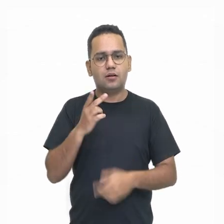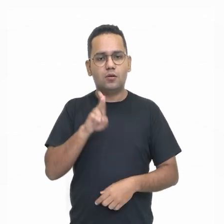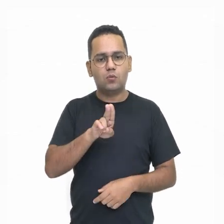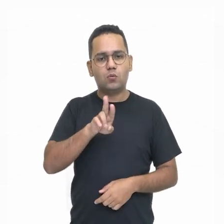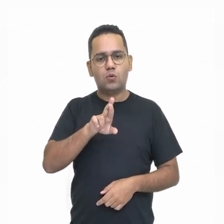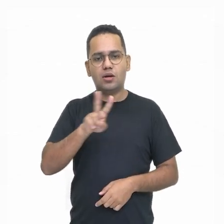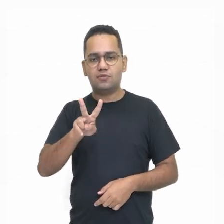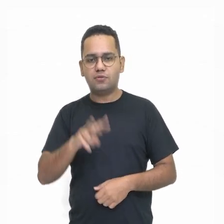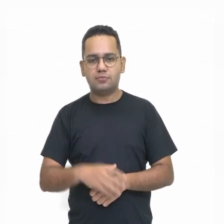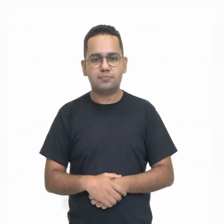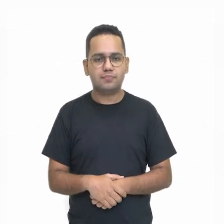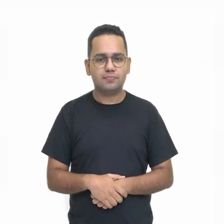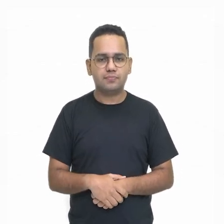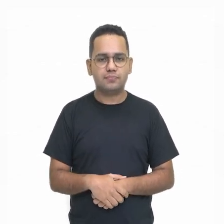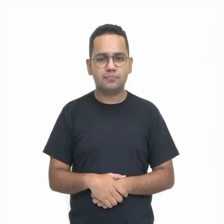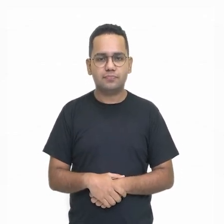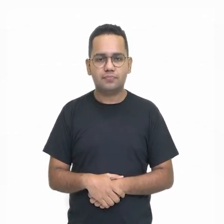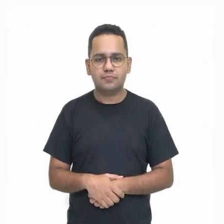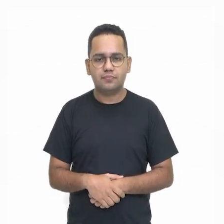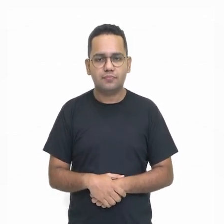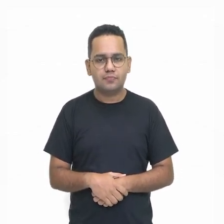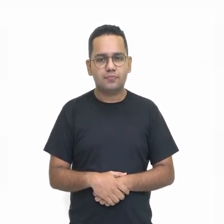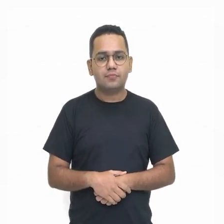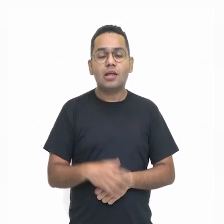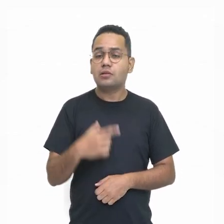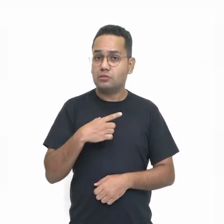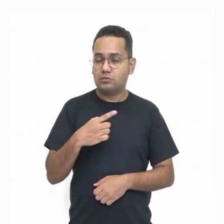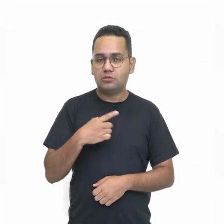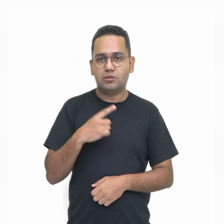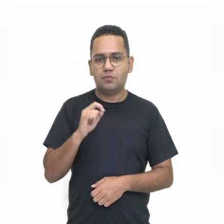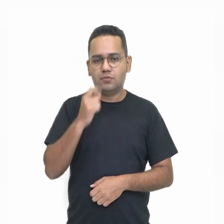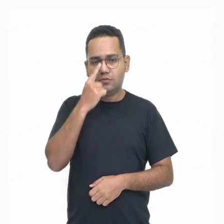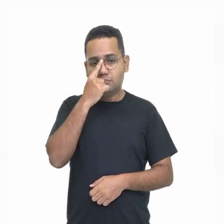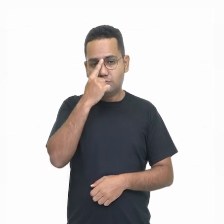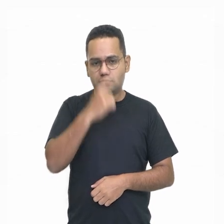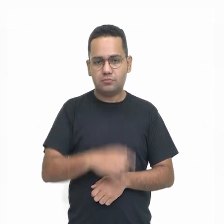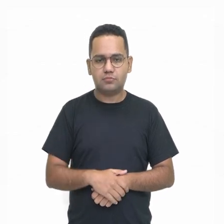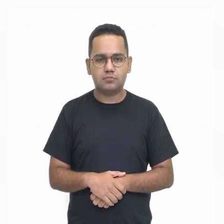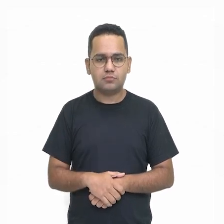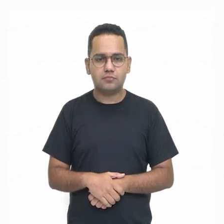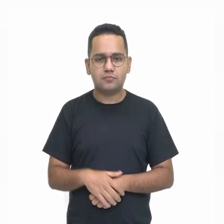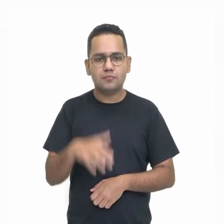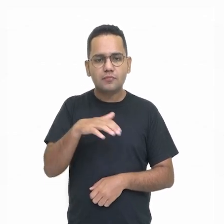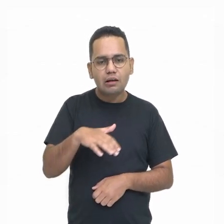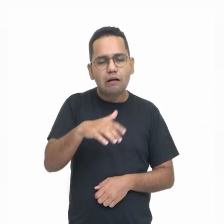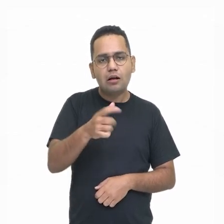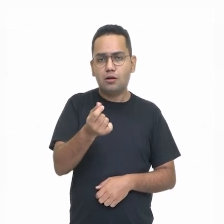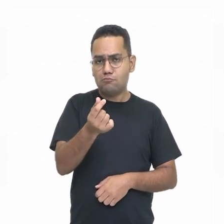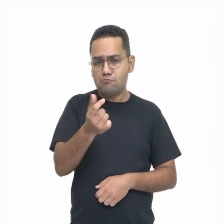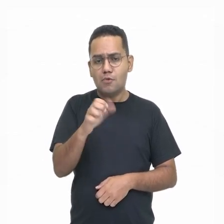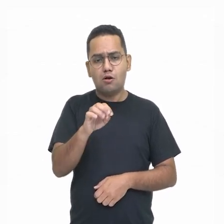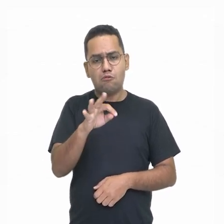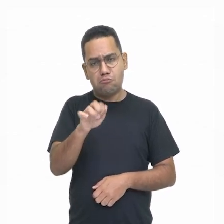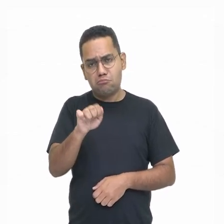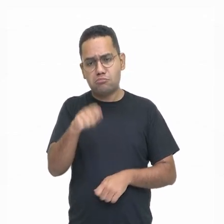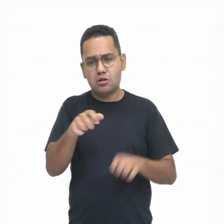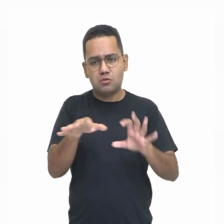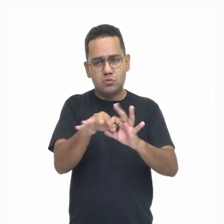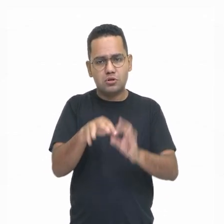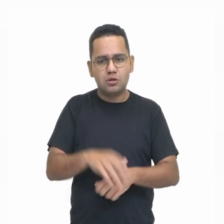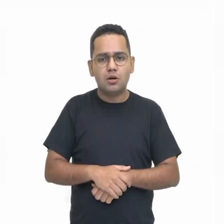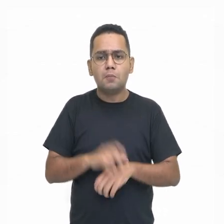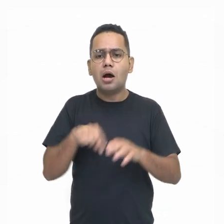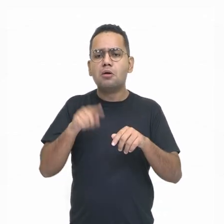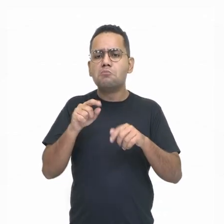Unidade Real de Valor. Então, uma nova unidade de conta foi criada, indexada à inflação, com o